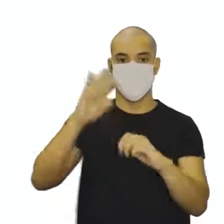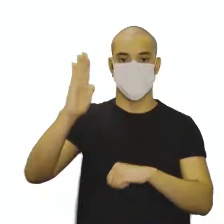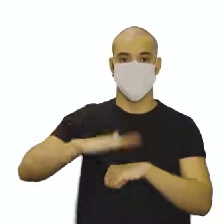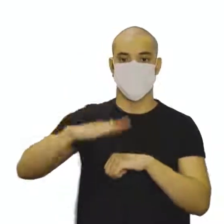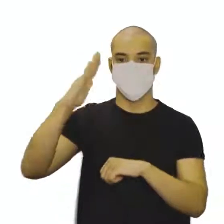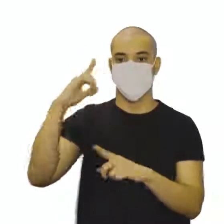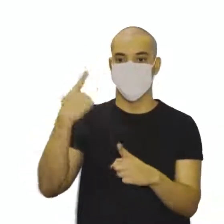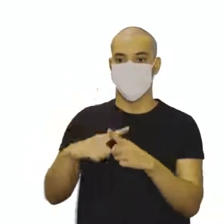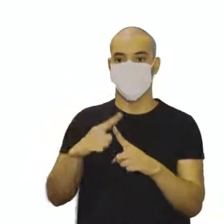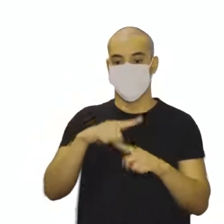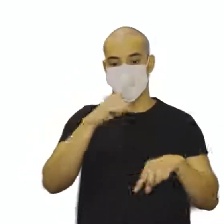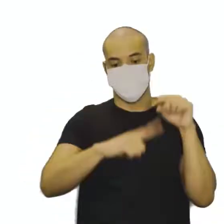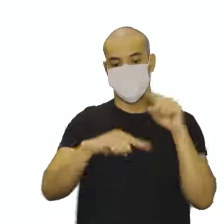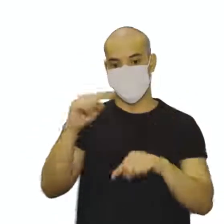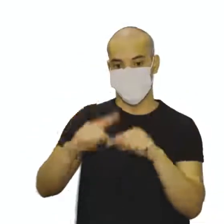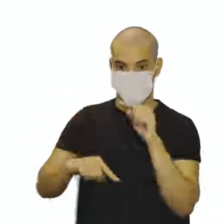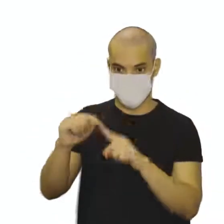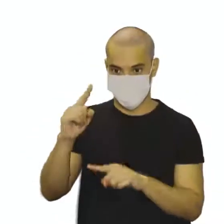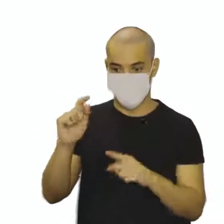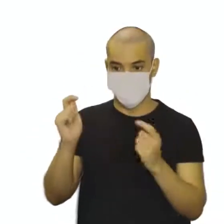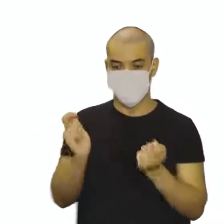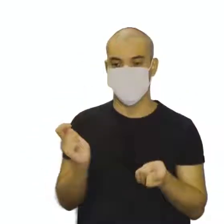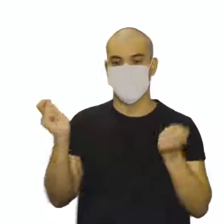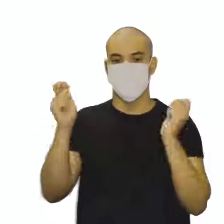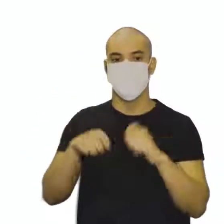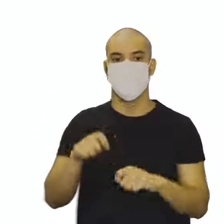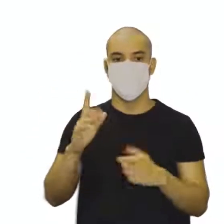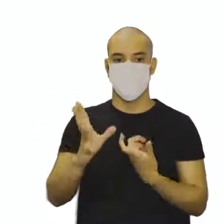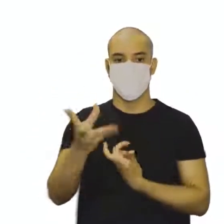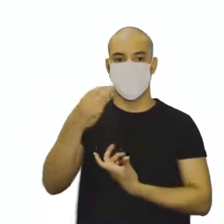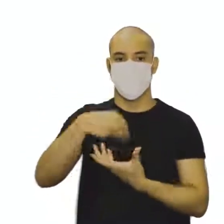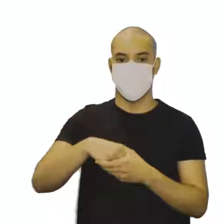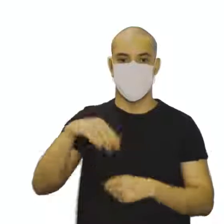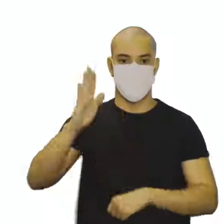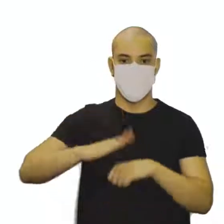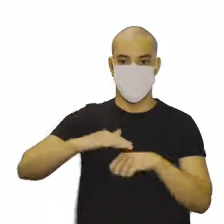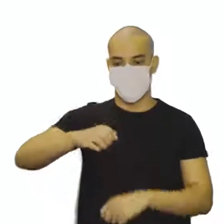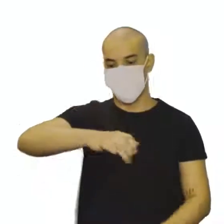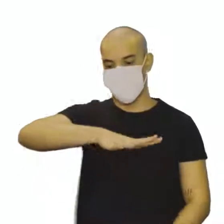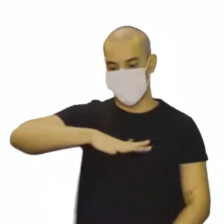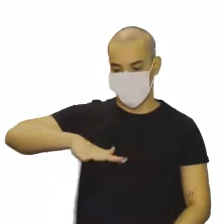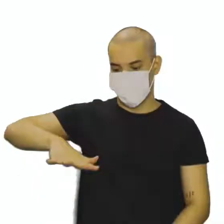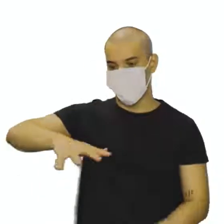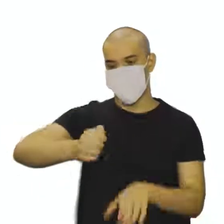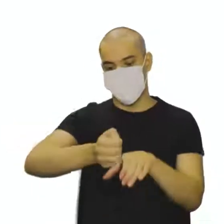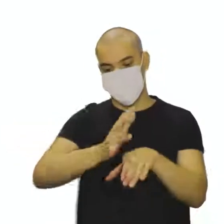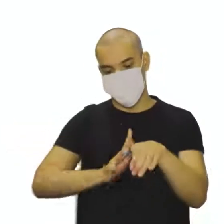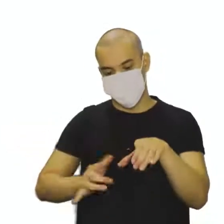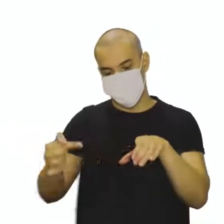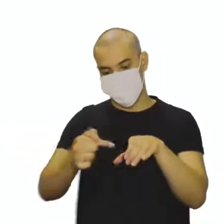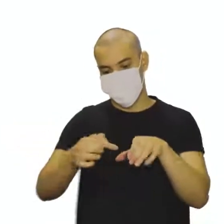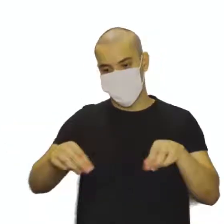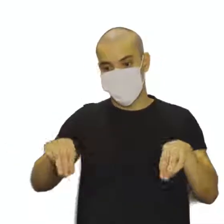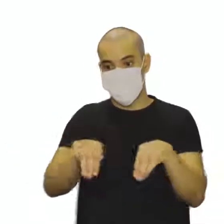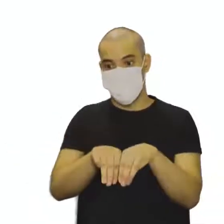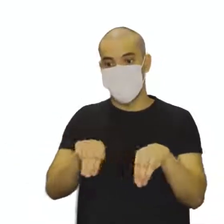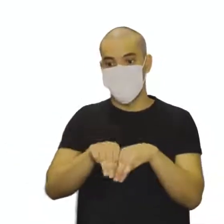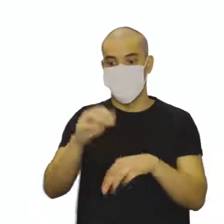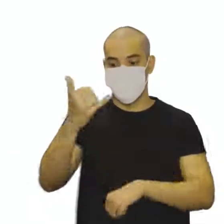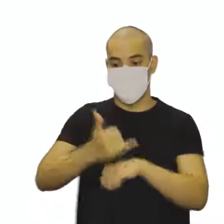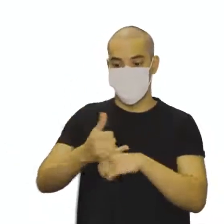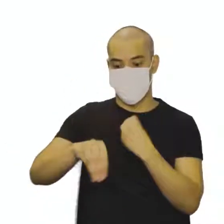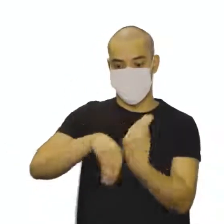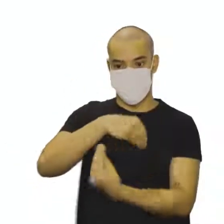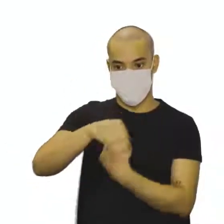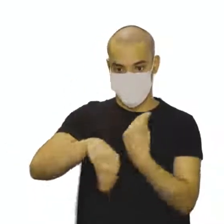maior graças ao material, pois ele é capaz de concentrar melhor o campo magnético. Então, é um material ferromagnético, ele